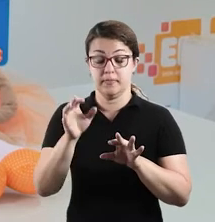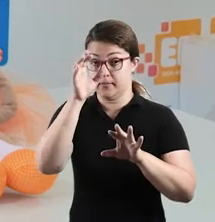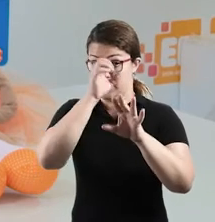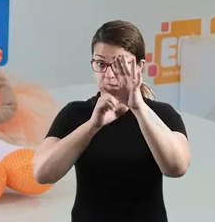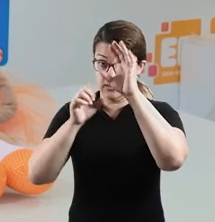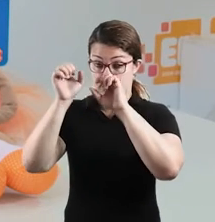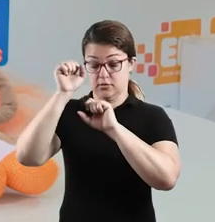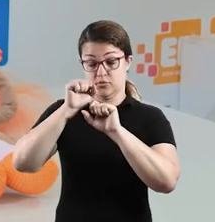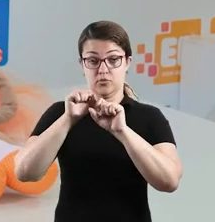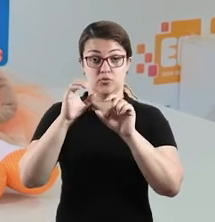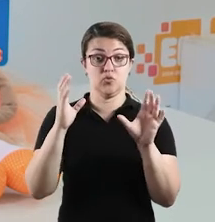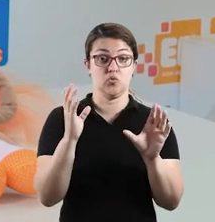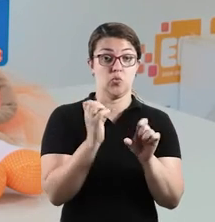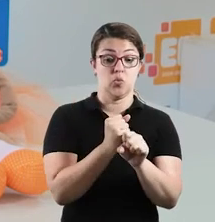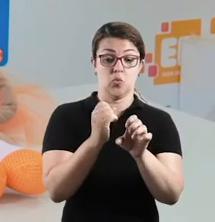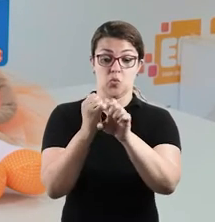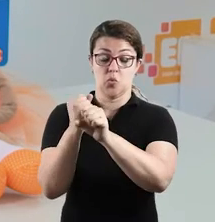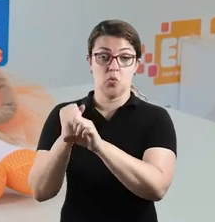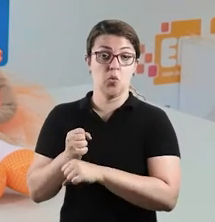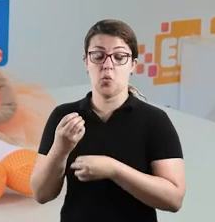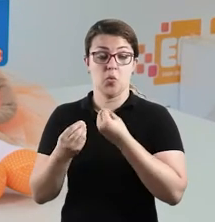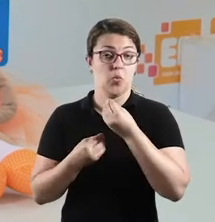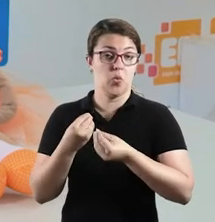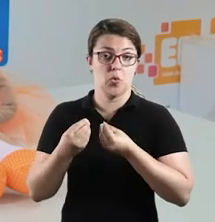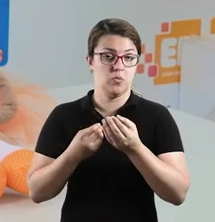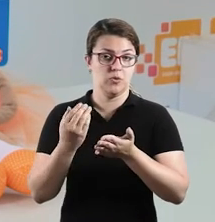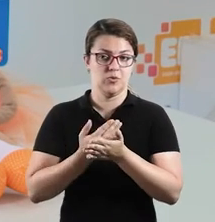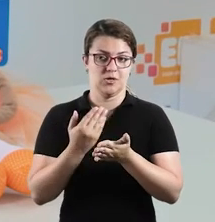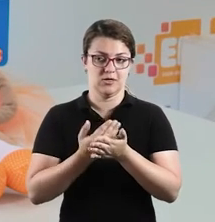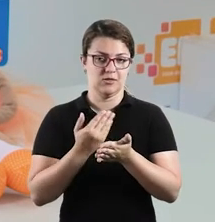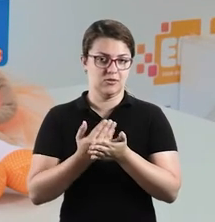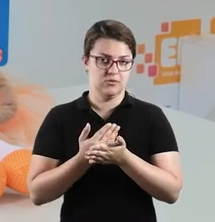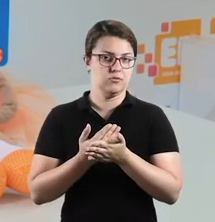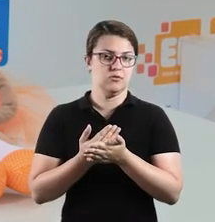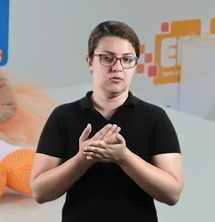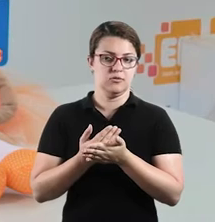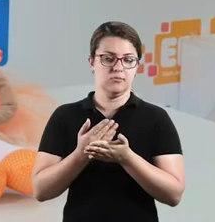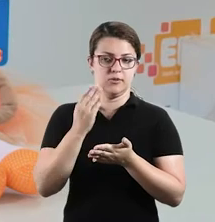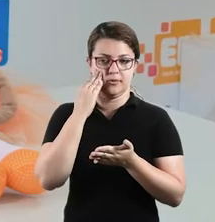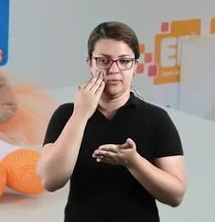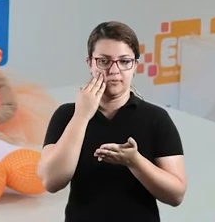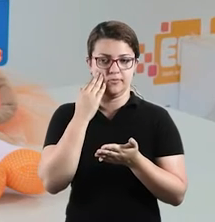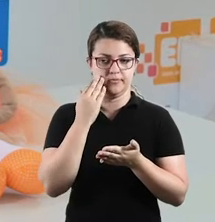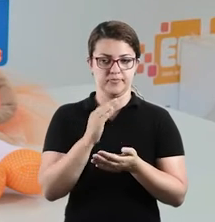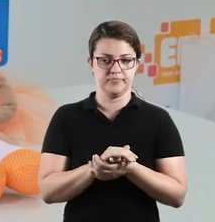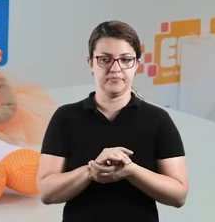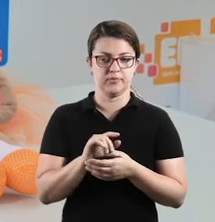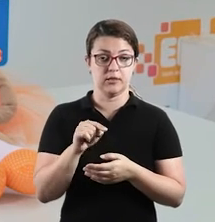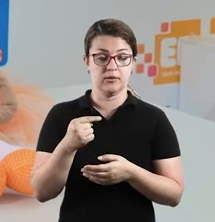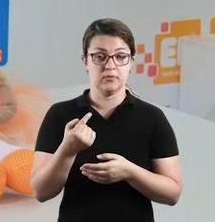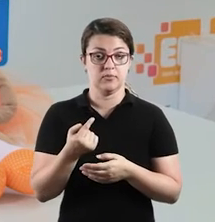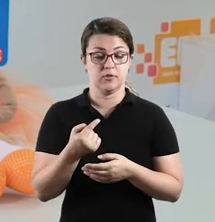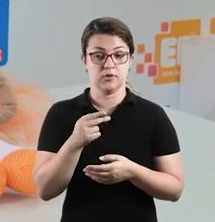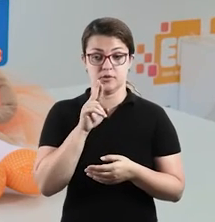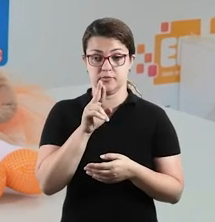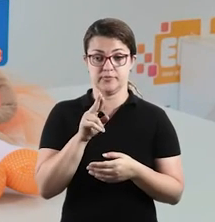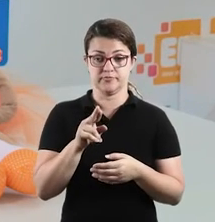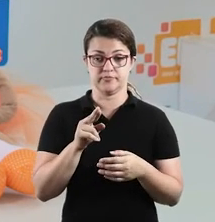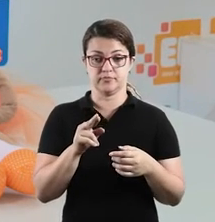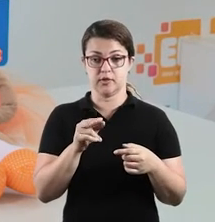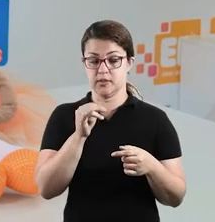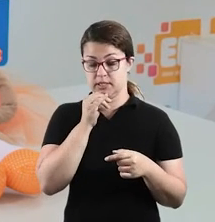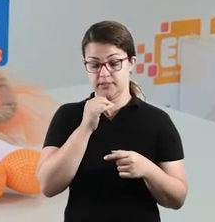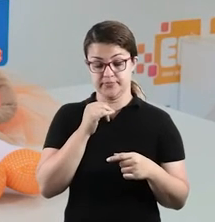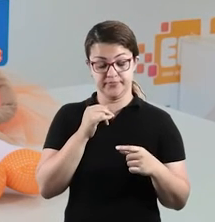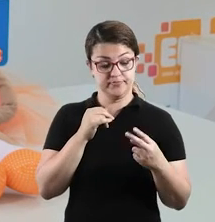ir aprendendo já como que soma um número no caderno, um embaixo do outro, tá bom? E depois assim por